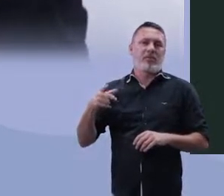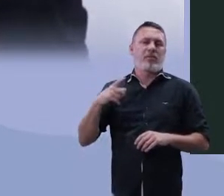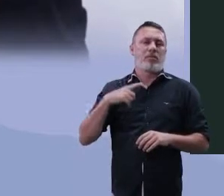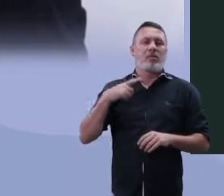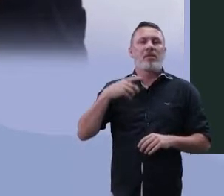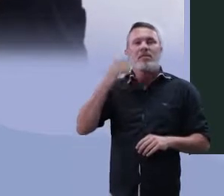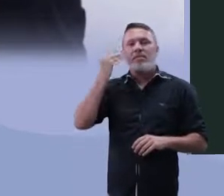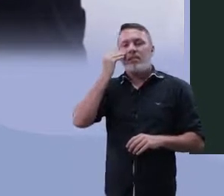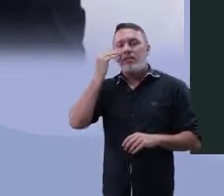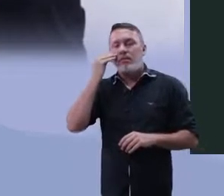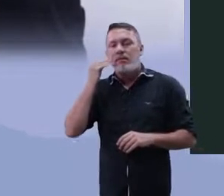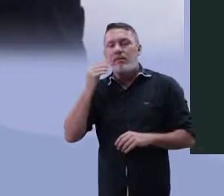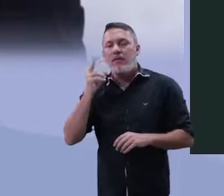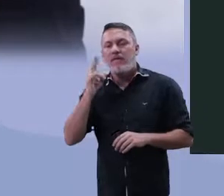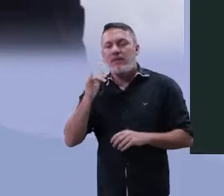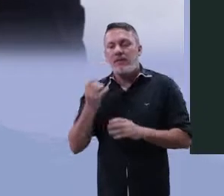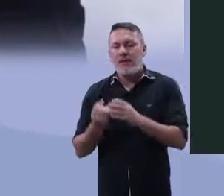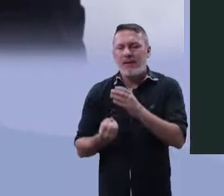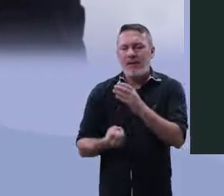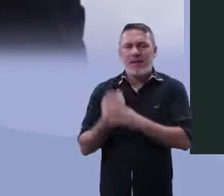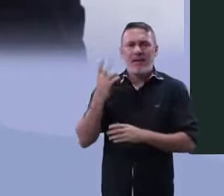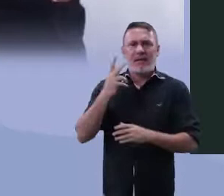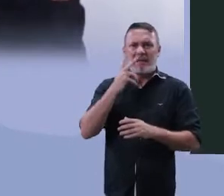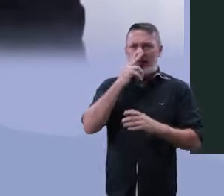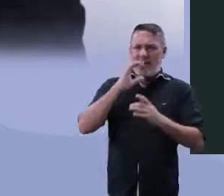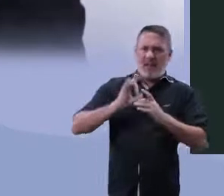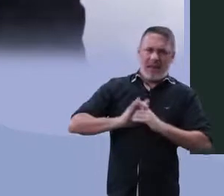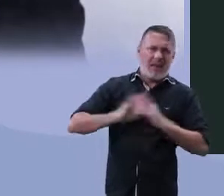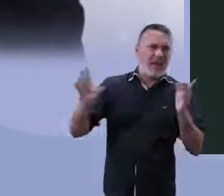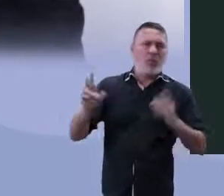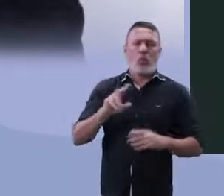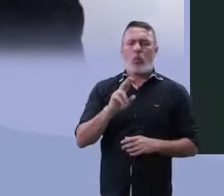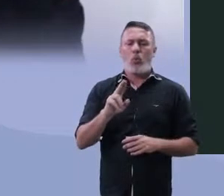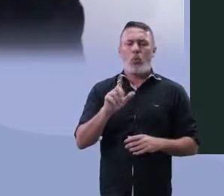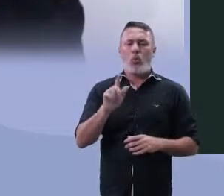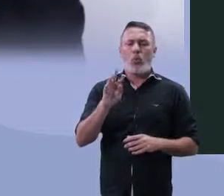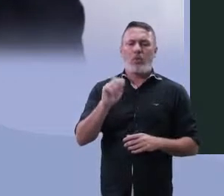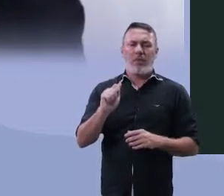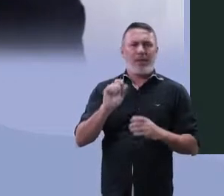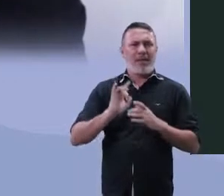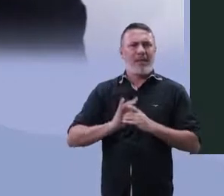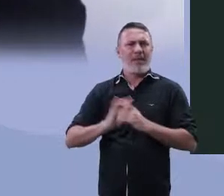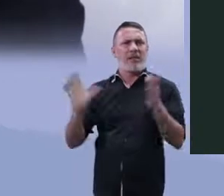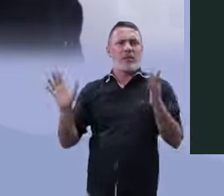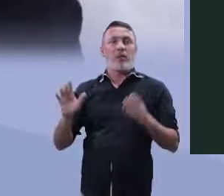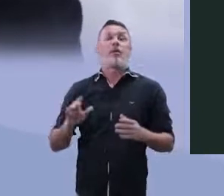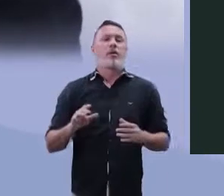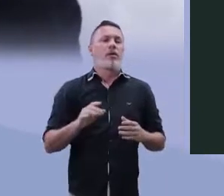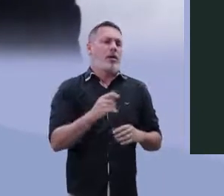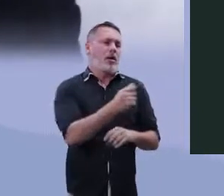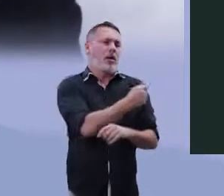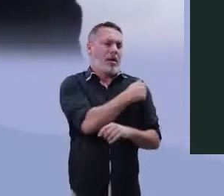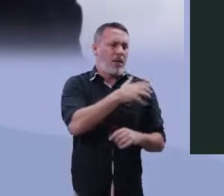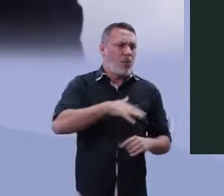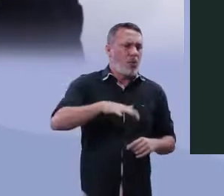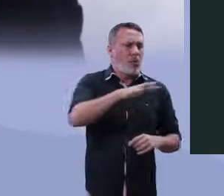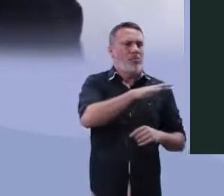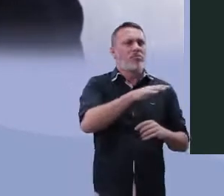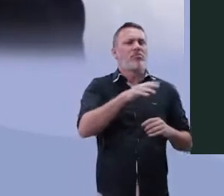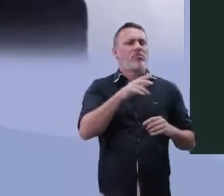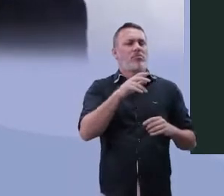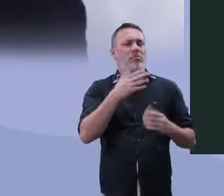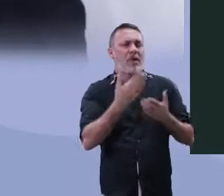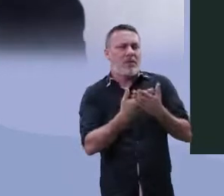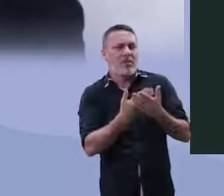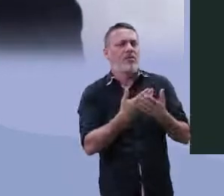Presidente do Chile, que tentou implementar uma agenda ultraliberal naquele país, e os estudantes, aí depois acompanhados de outros setores